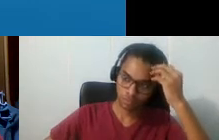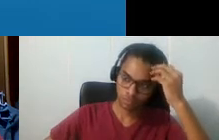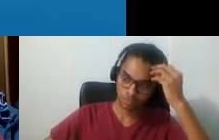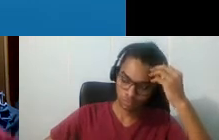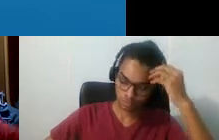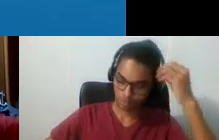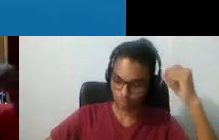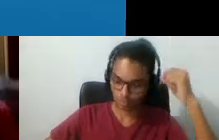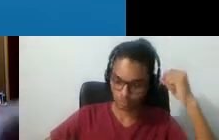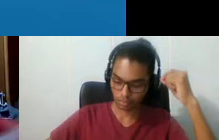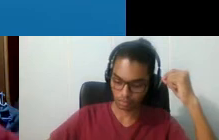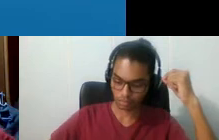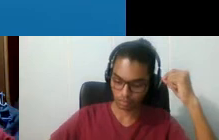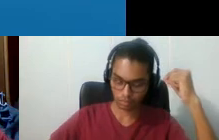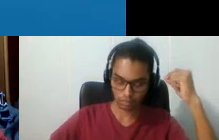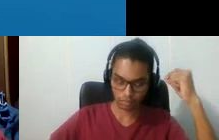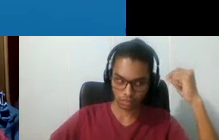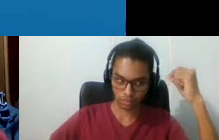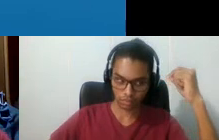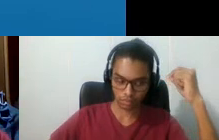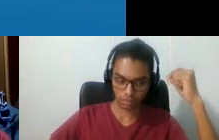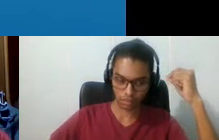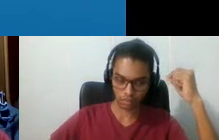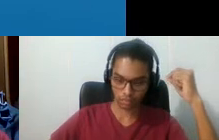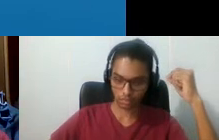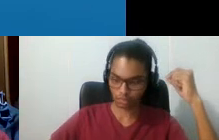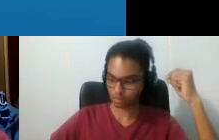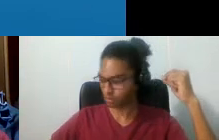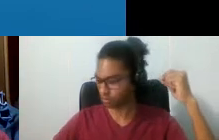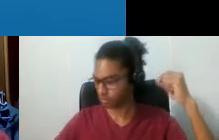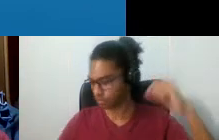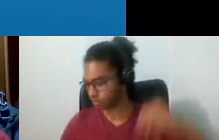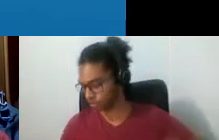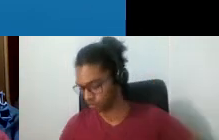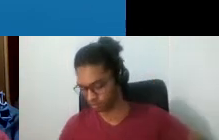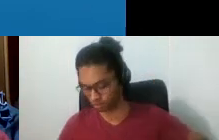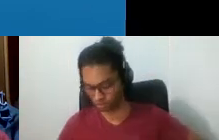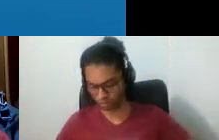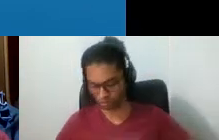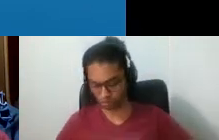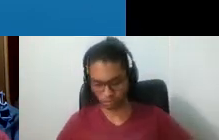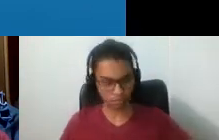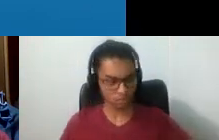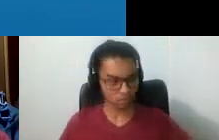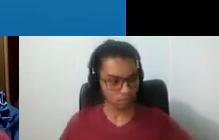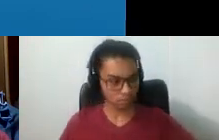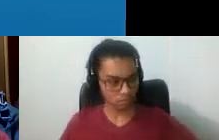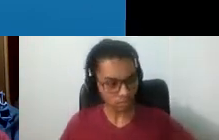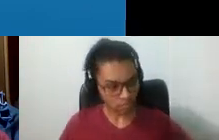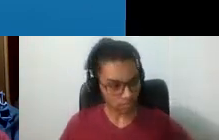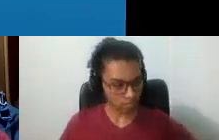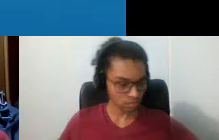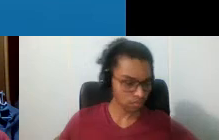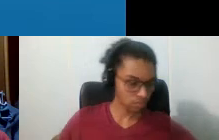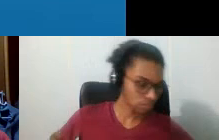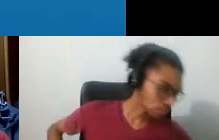macroscópico, quanto do ponto de vista atômico. A nível atômico é diferente. Não, sim, não são o mesmo